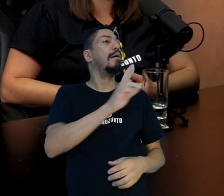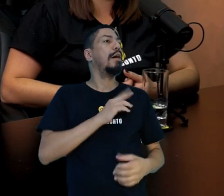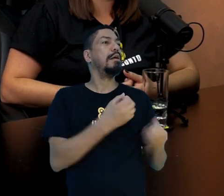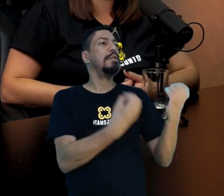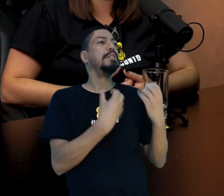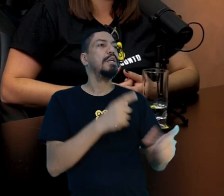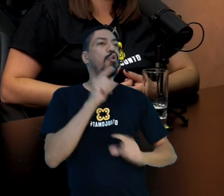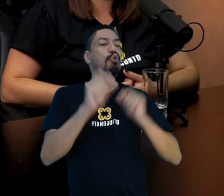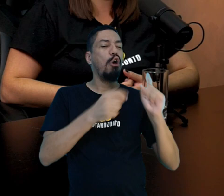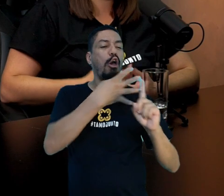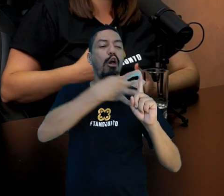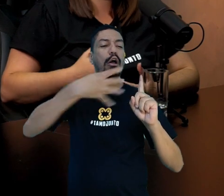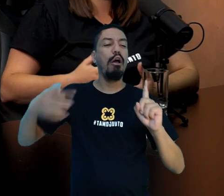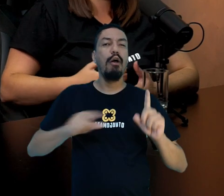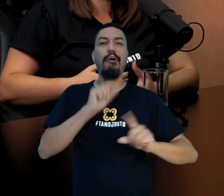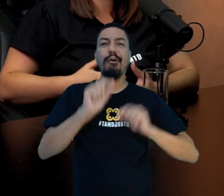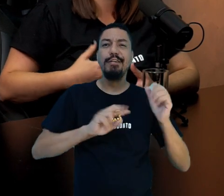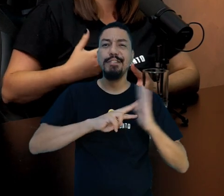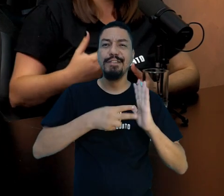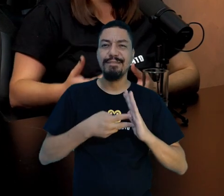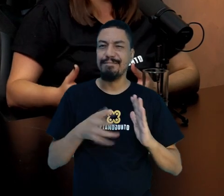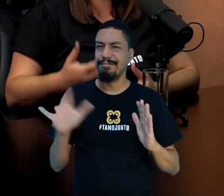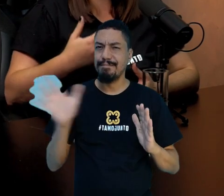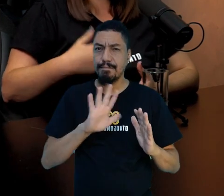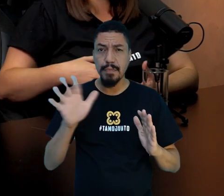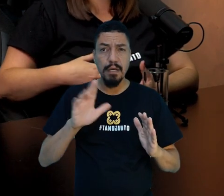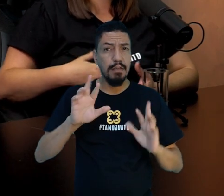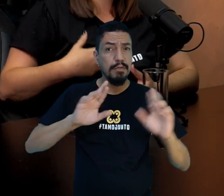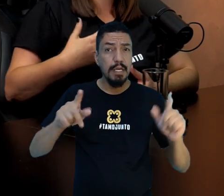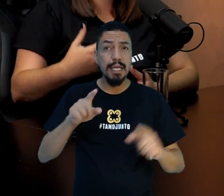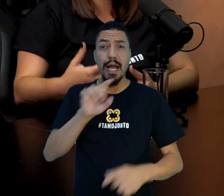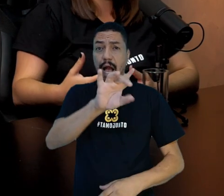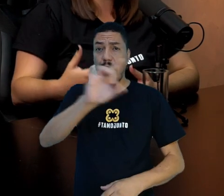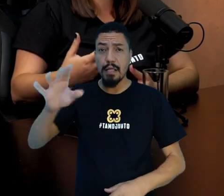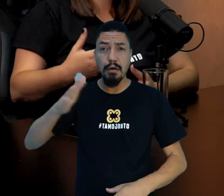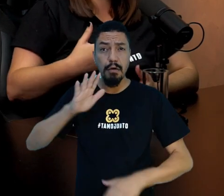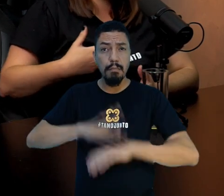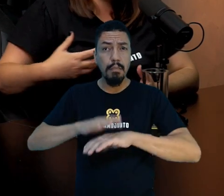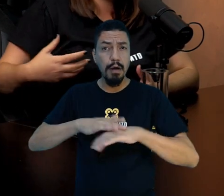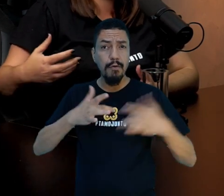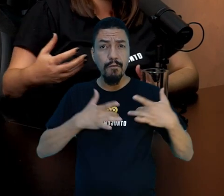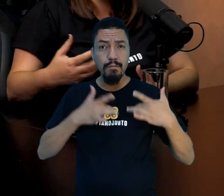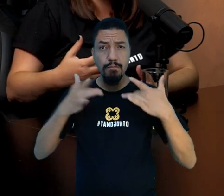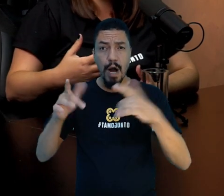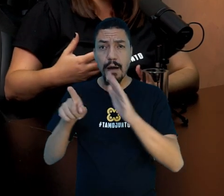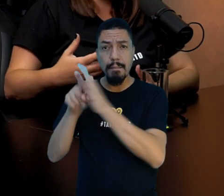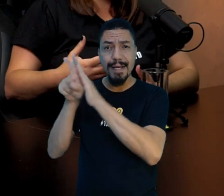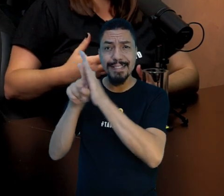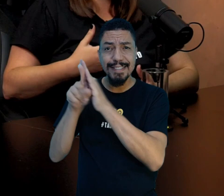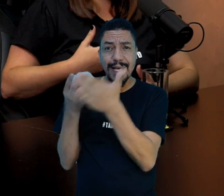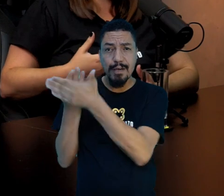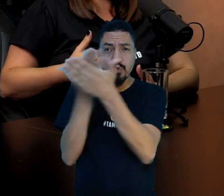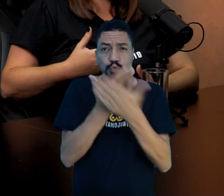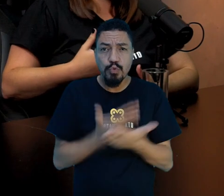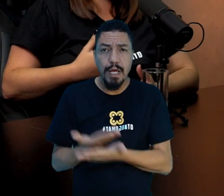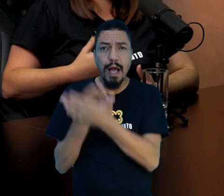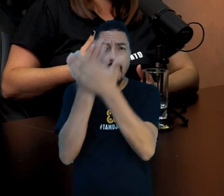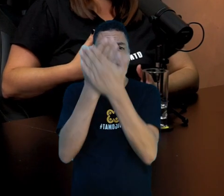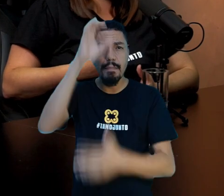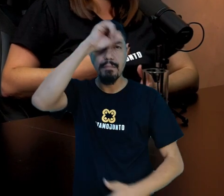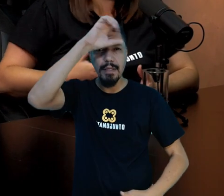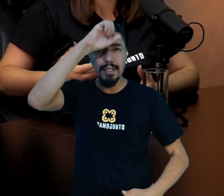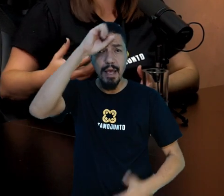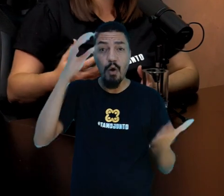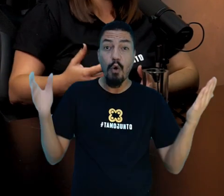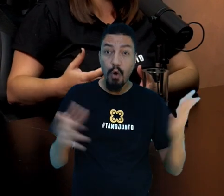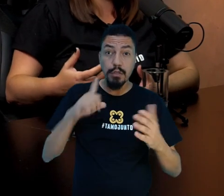prontas e postas para você, né? O movimento é o contrário, a gente precisa ir pesquisar. A gente está fazendo aqui hoje um trabalho